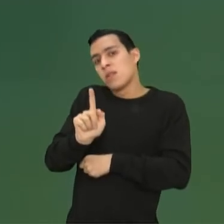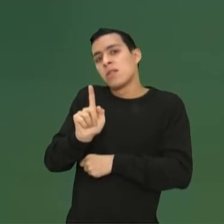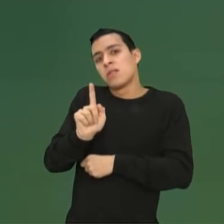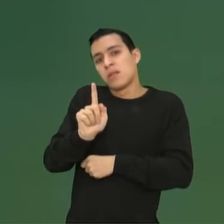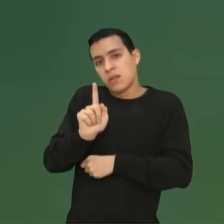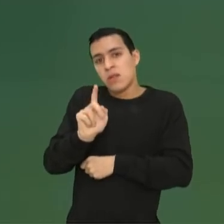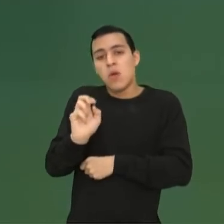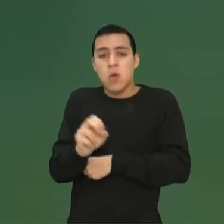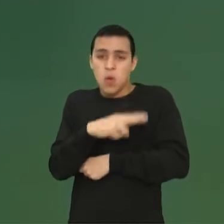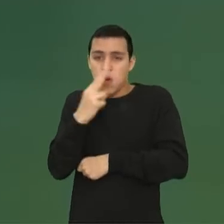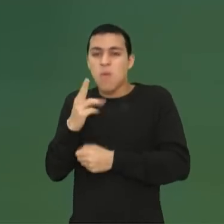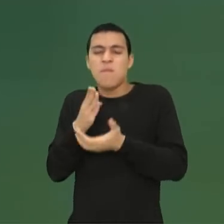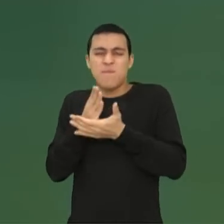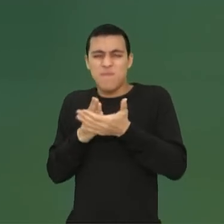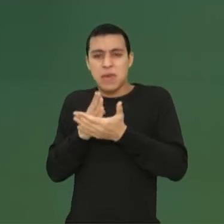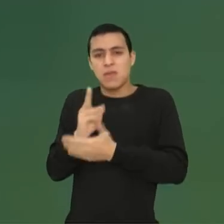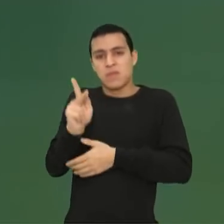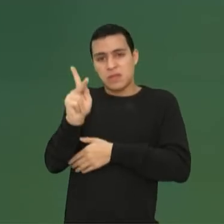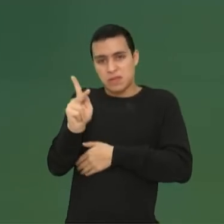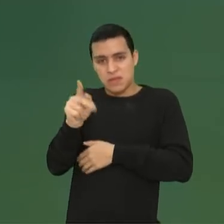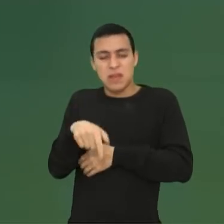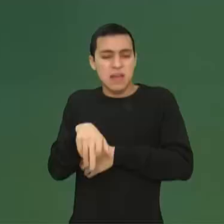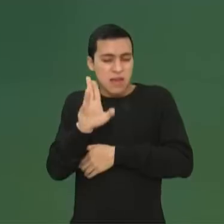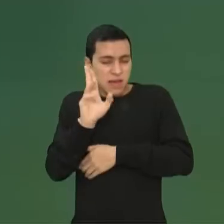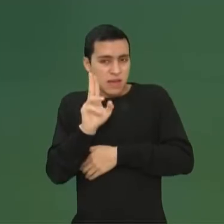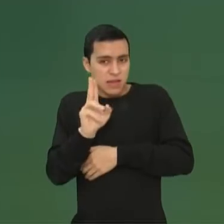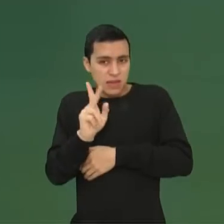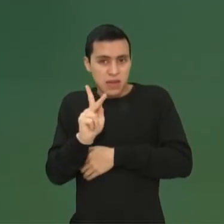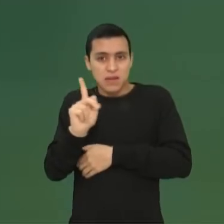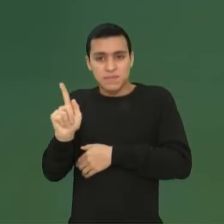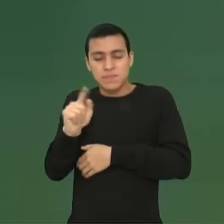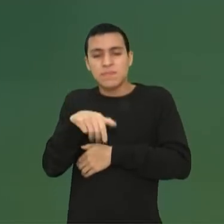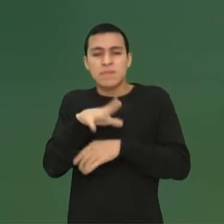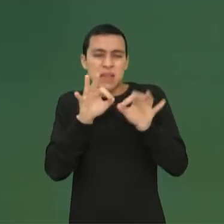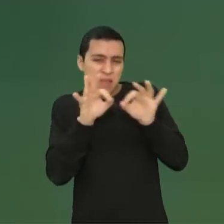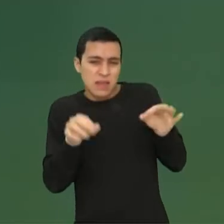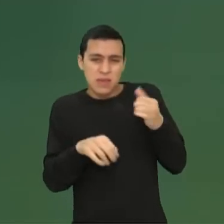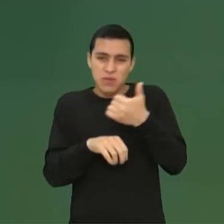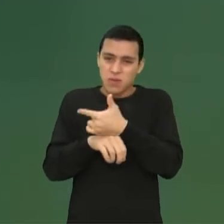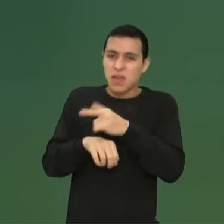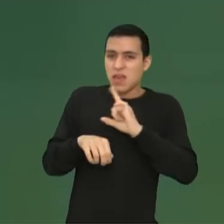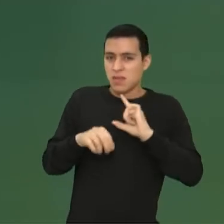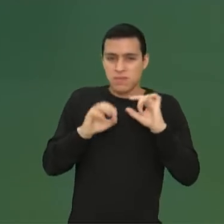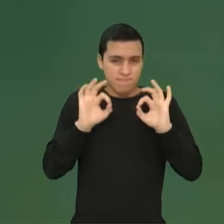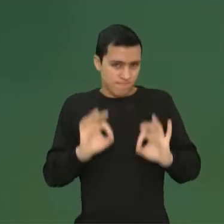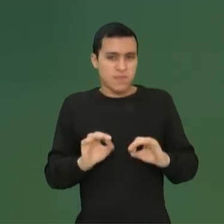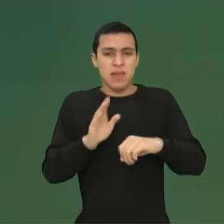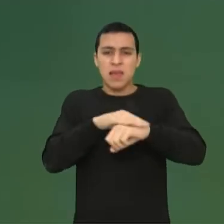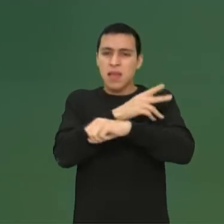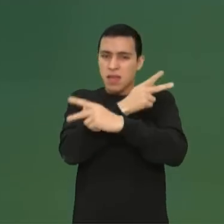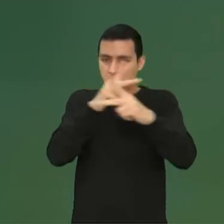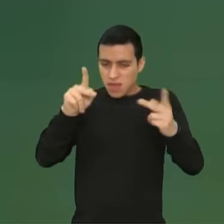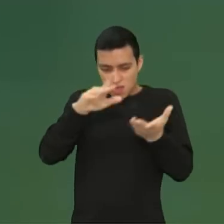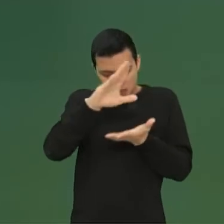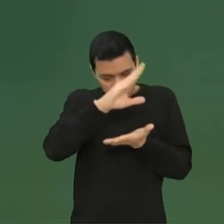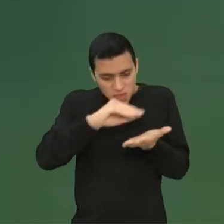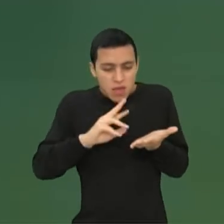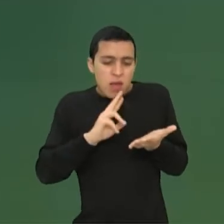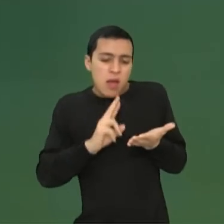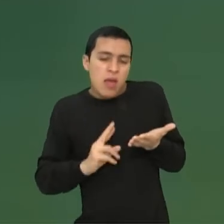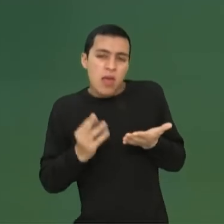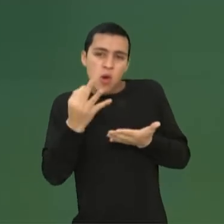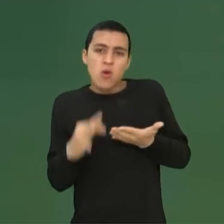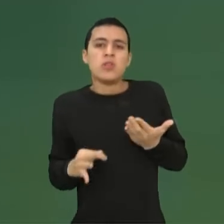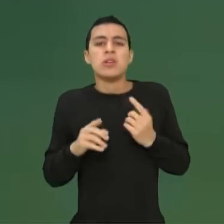ou meio quilo. Esse era mais simples, mais fácil que o anterior. Vou dar um tempo para vocês corrigirem e eu volto